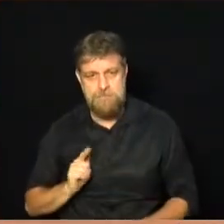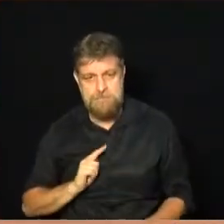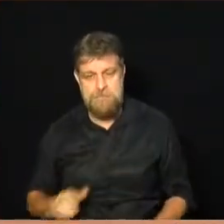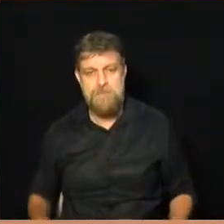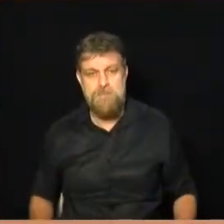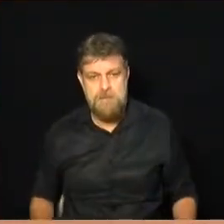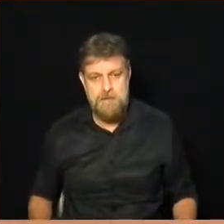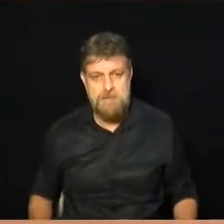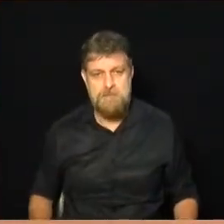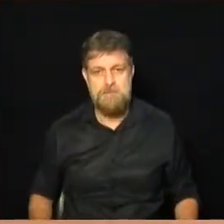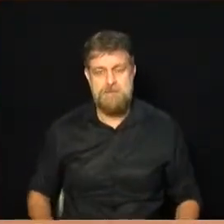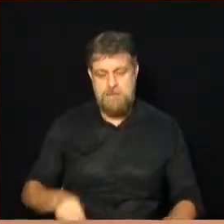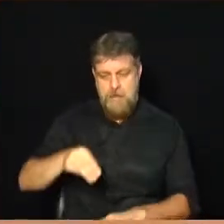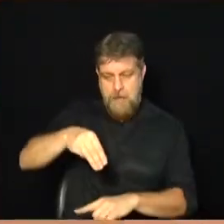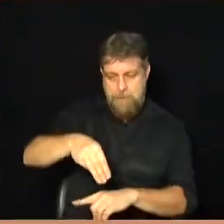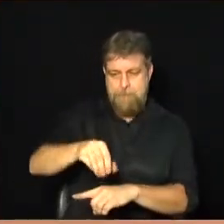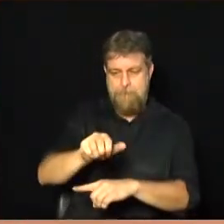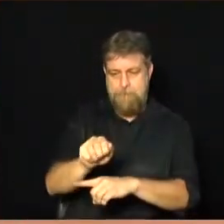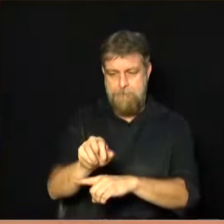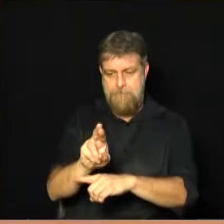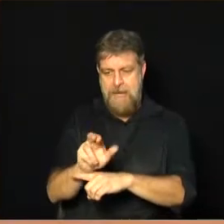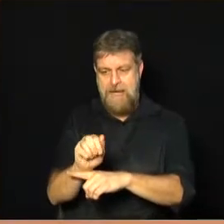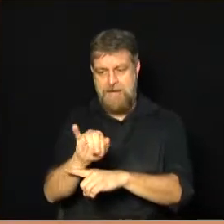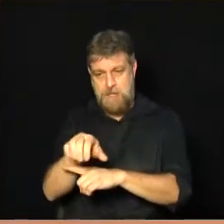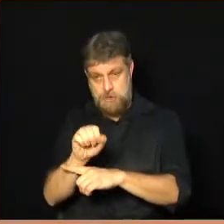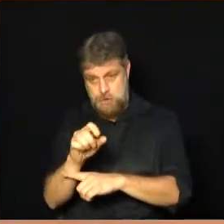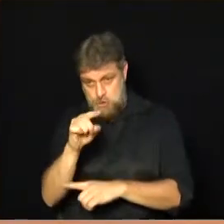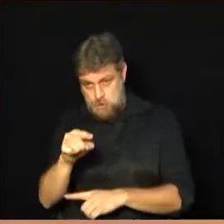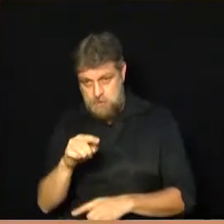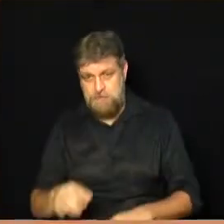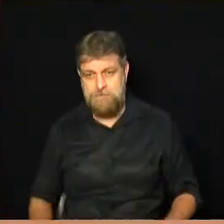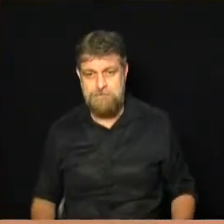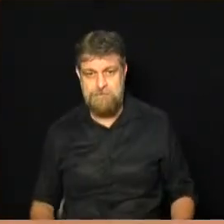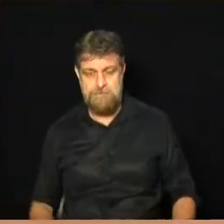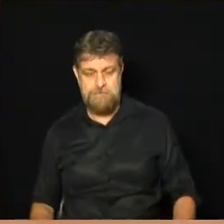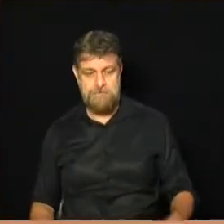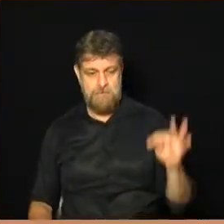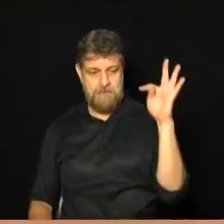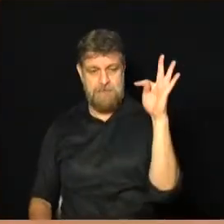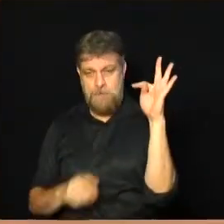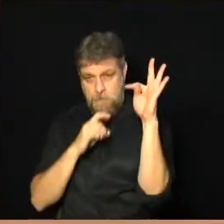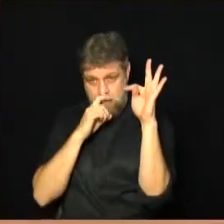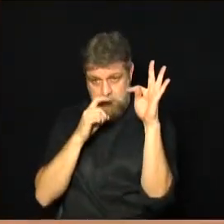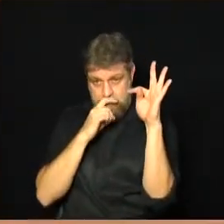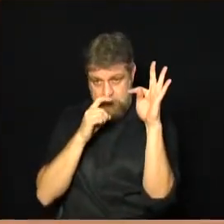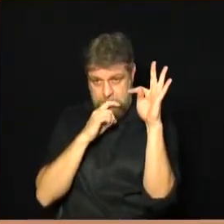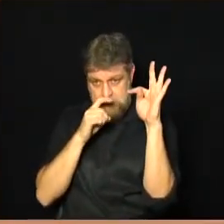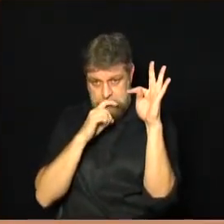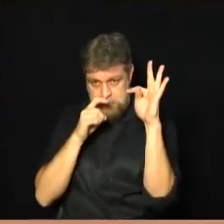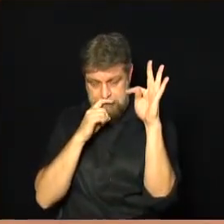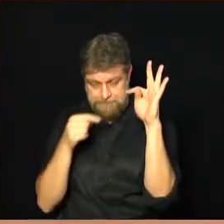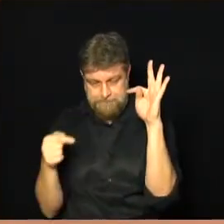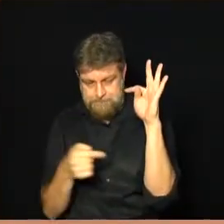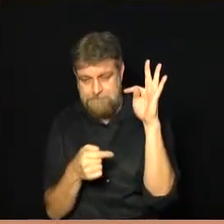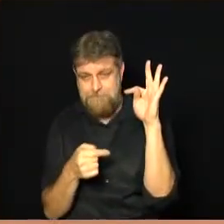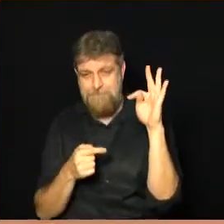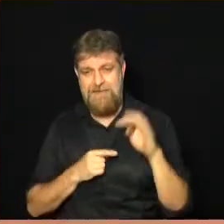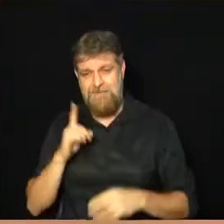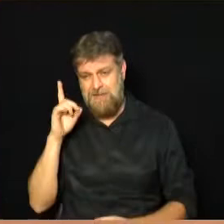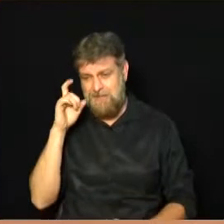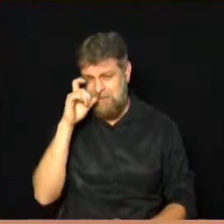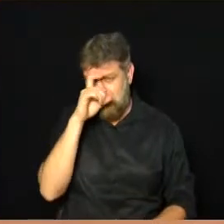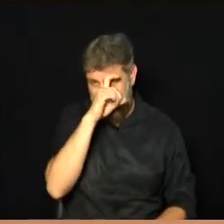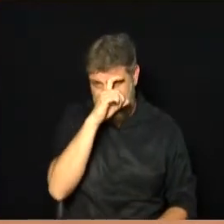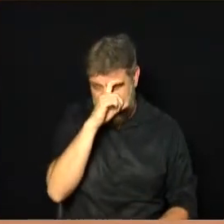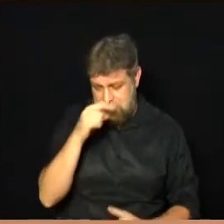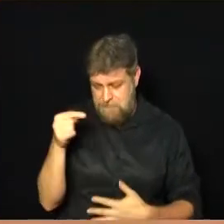Isso da Marajó, né? Isso, no Marajó, que é a pergunta dele. O terminal Ouro Verde, em função das dificuldades todas que eu